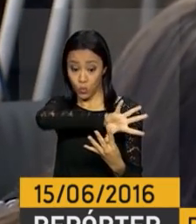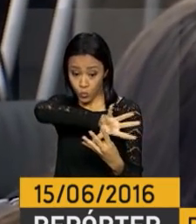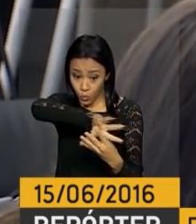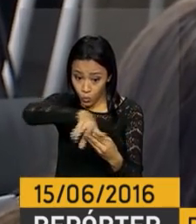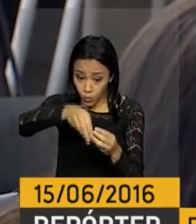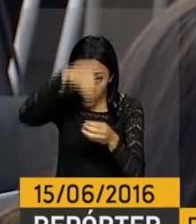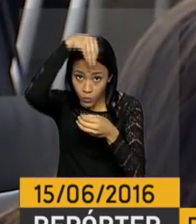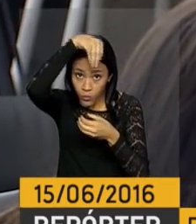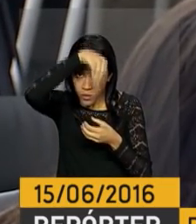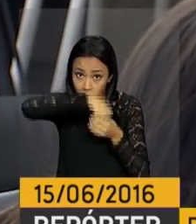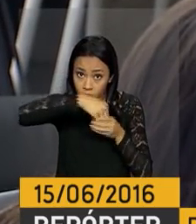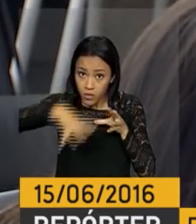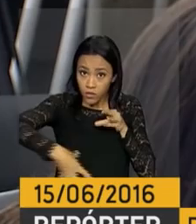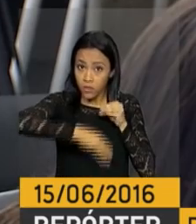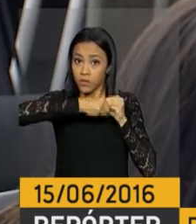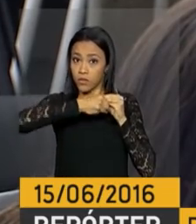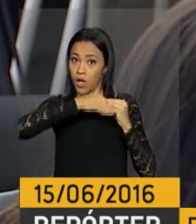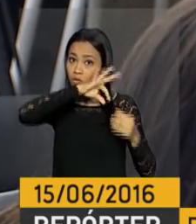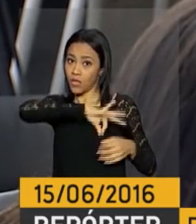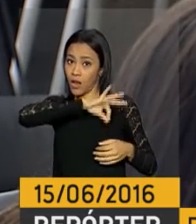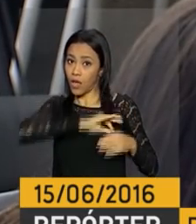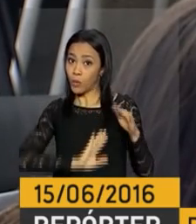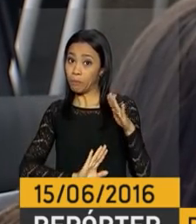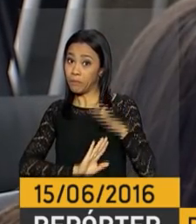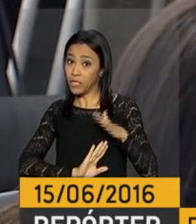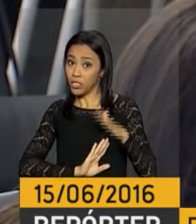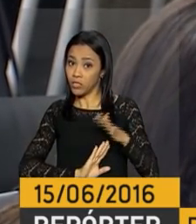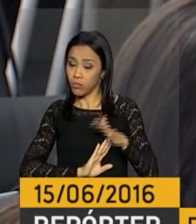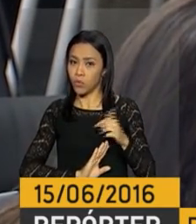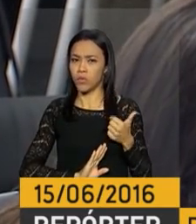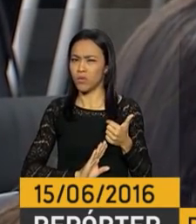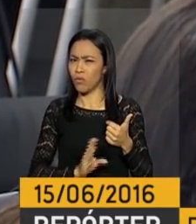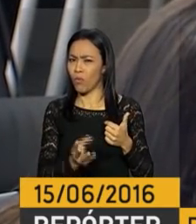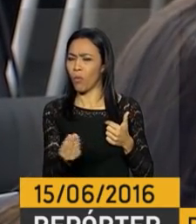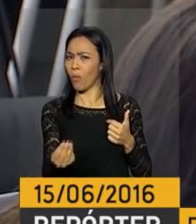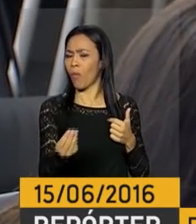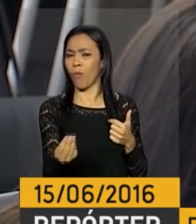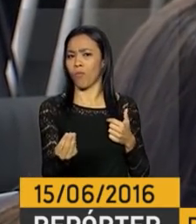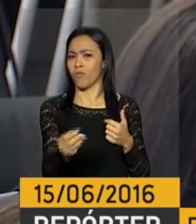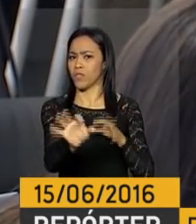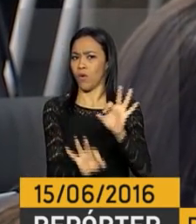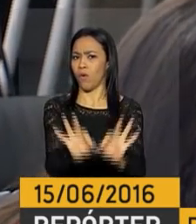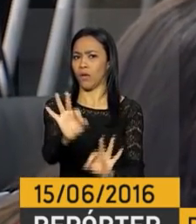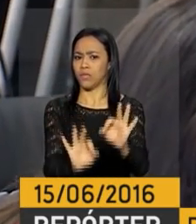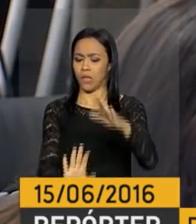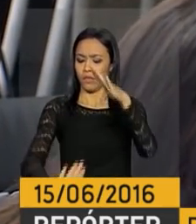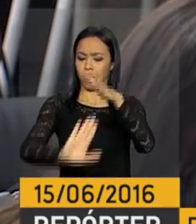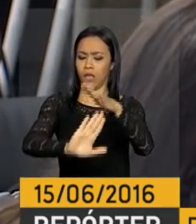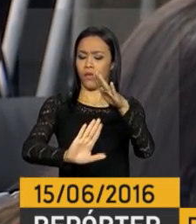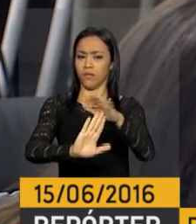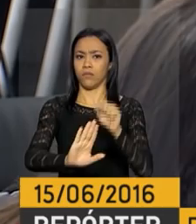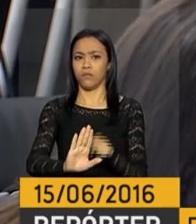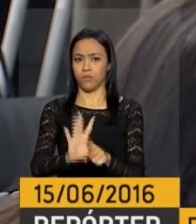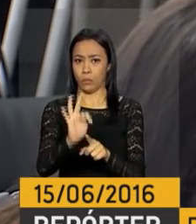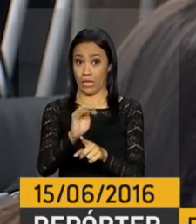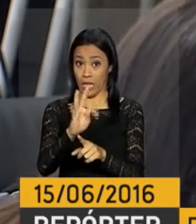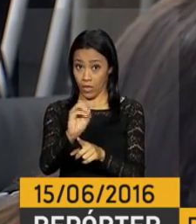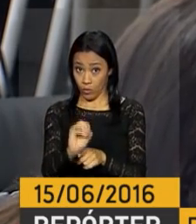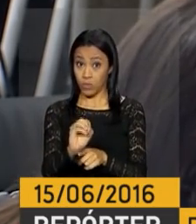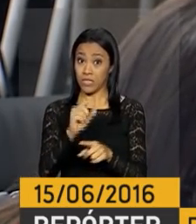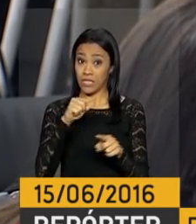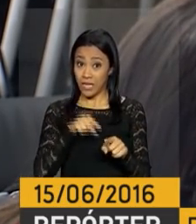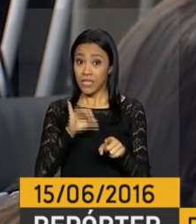mínimo. Então, como é que pode ser crível a execução desse teto se essas vinculações, essas essas